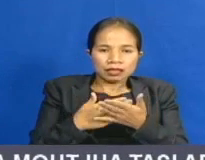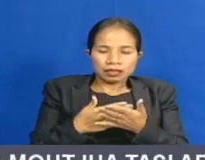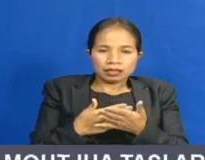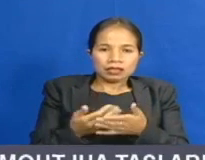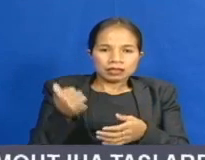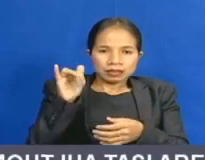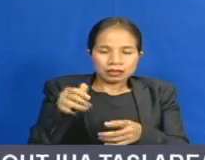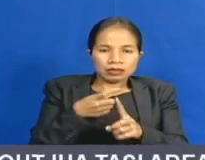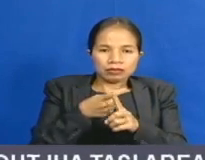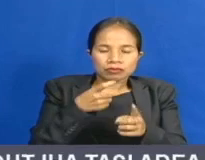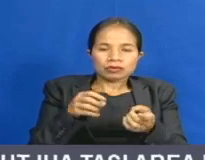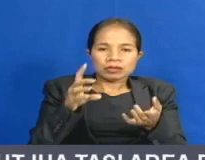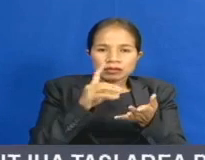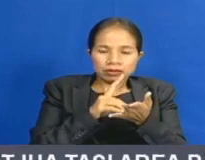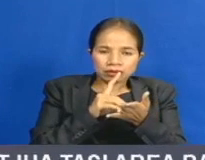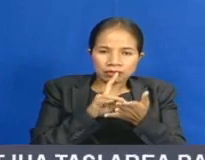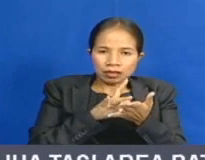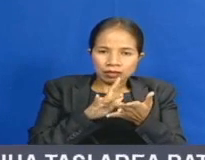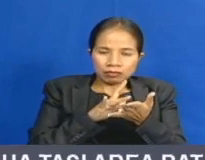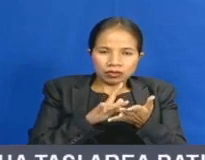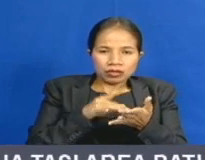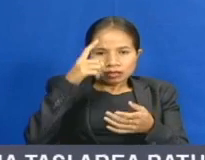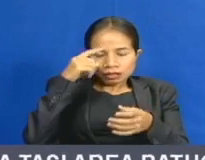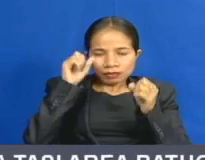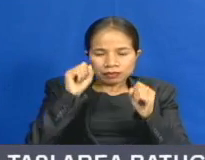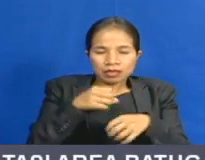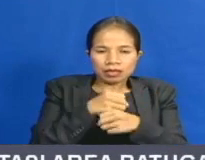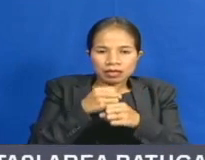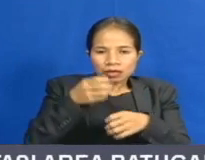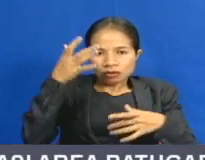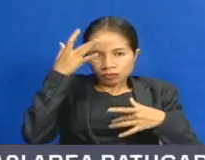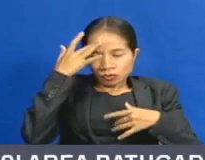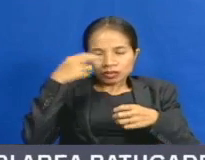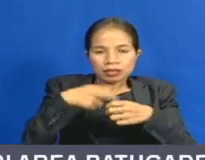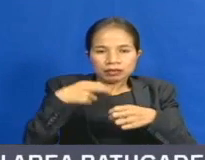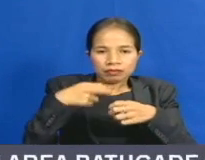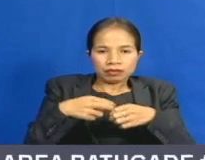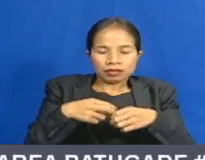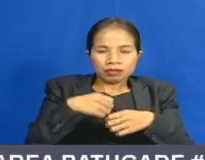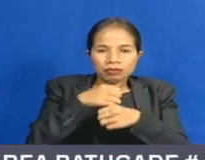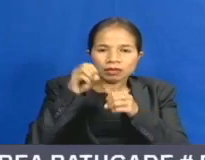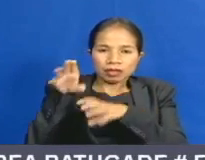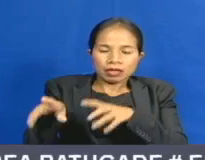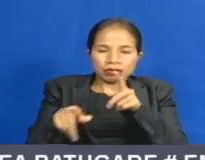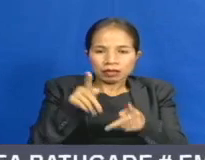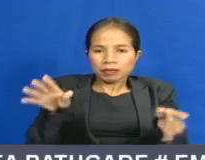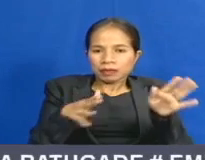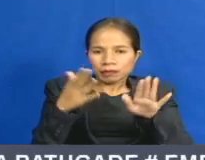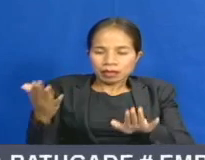sira. Husse medicamento refere, tamba bele provoca moras nebe perigo, ho di halakon emane